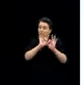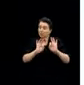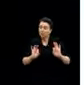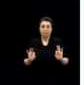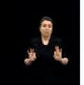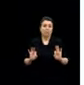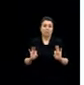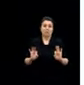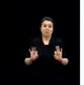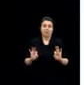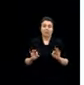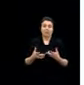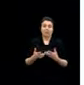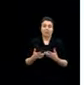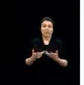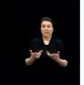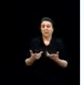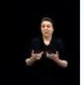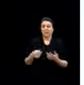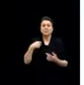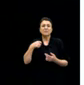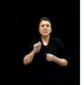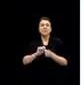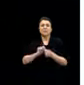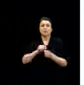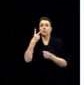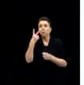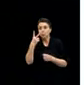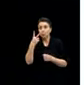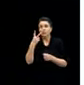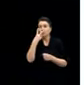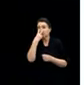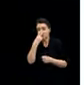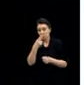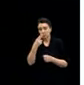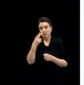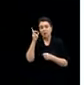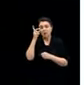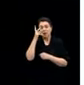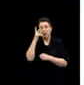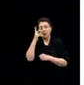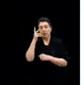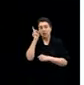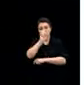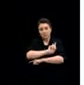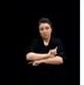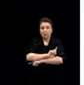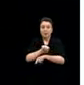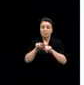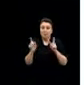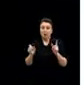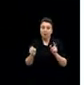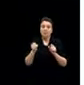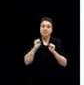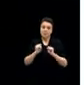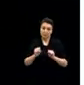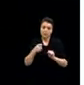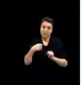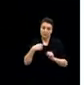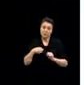dizer que mata 2 coelhos numa cajadada só, porque coitado dos coelhos, né? Mas faz 2 coisas ao mesmo tempo, isso é bom.